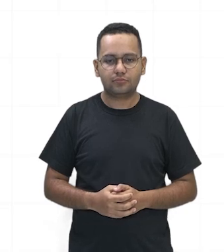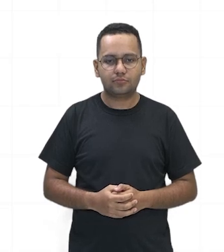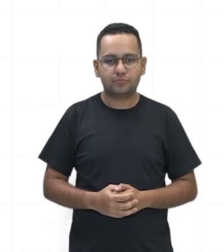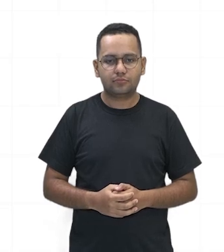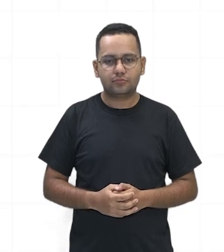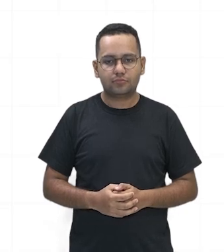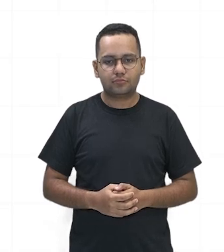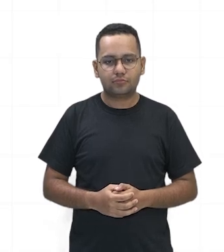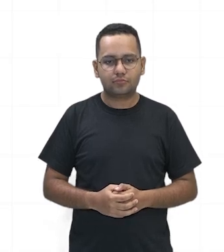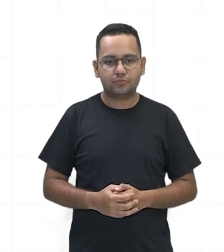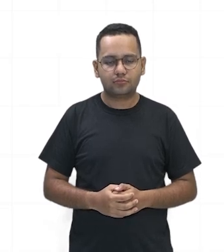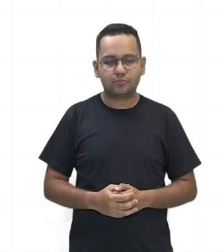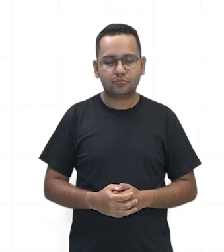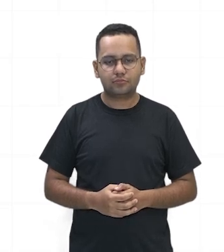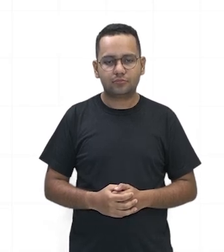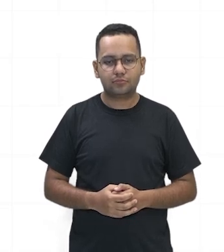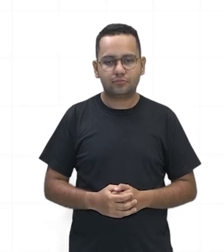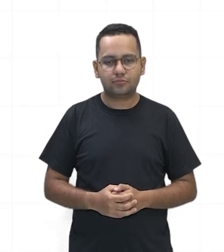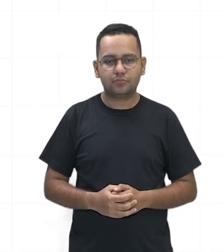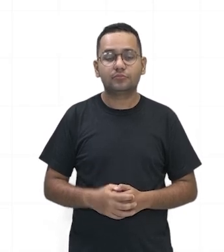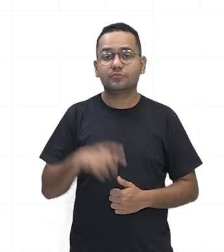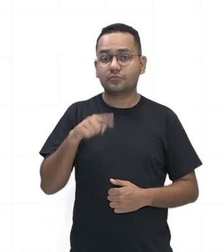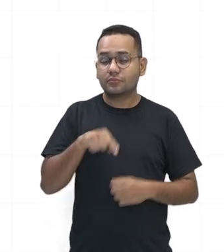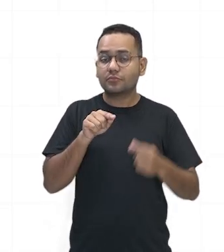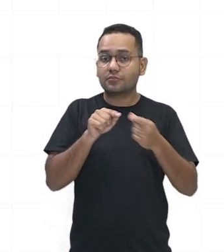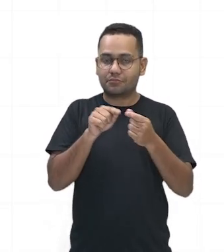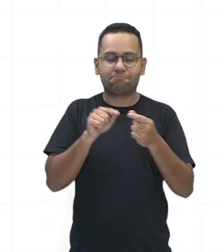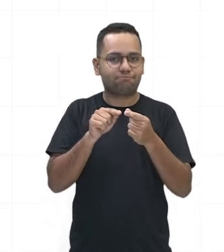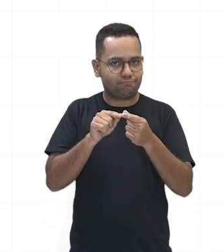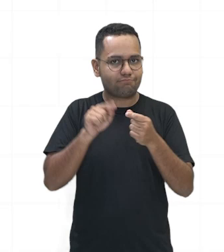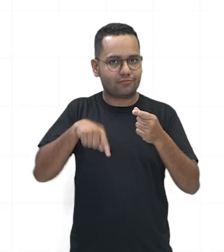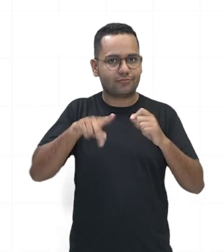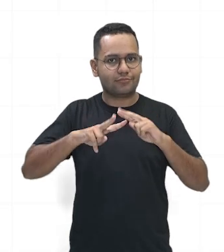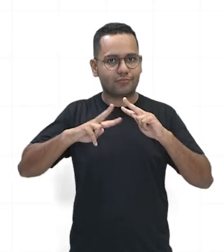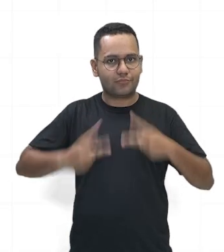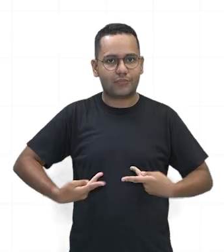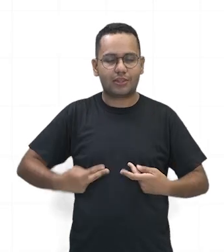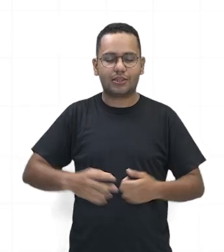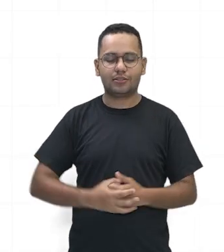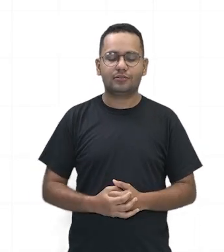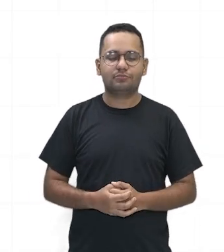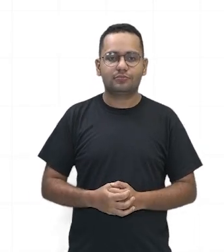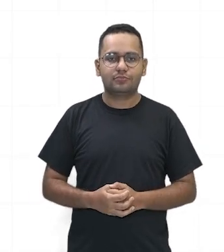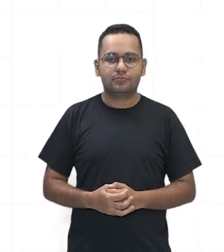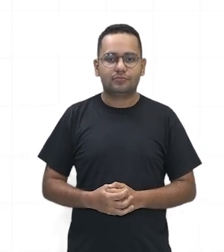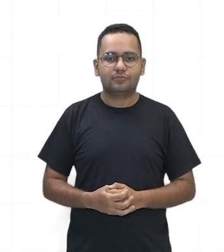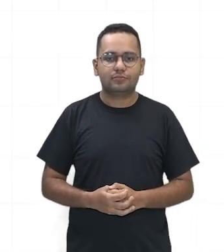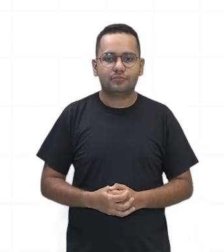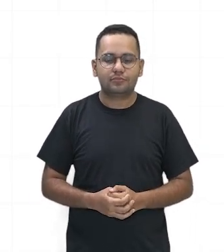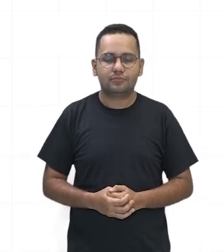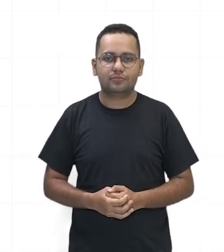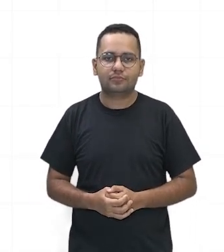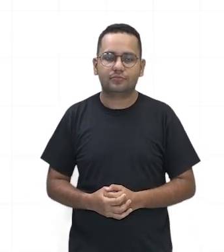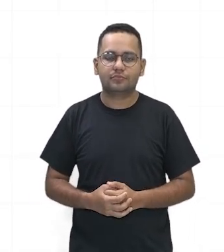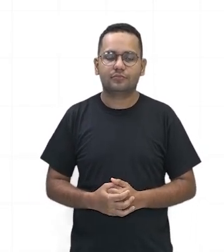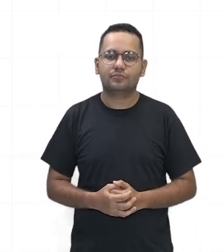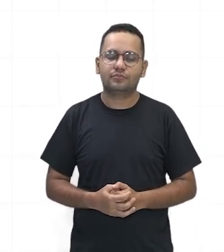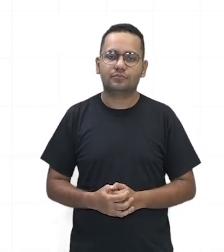a vida humana, né? Que é a vida que, de certa forma, nós precisamos entender na